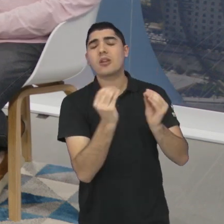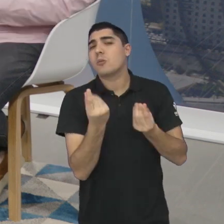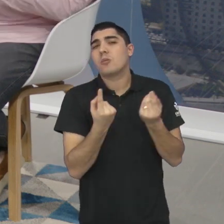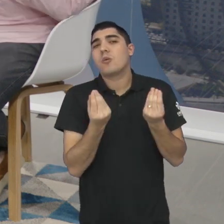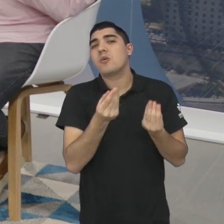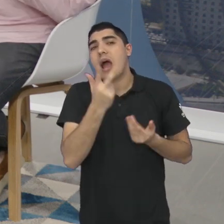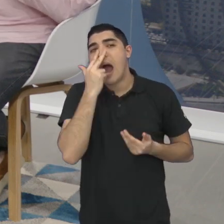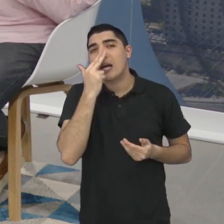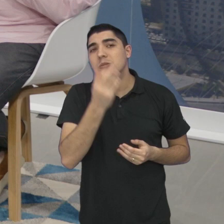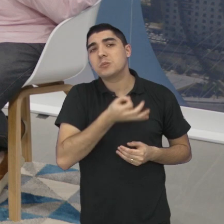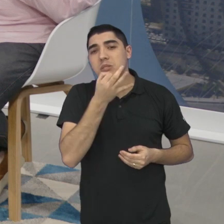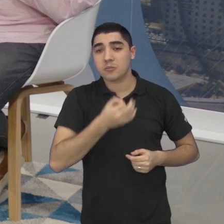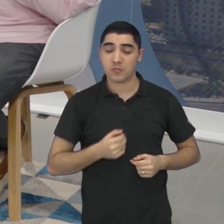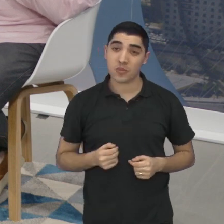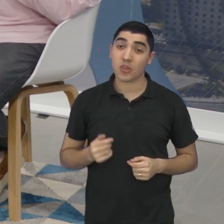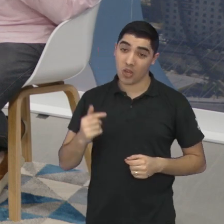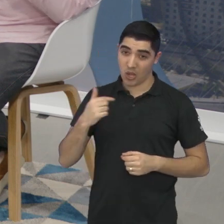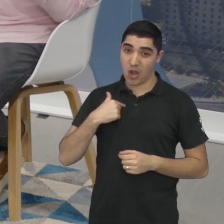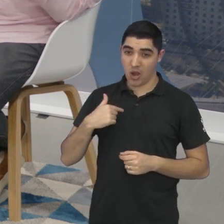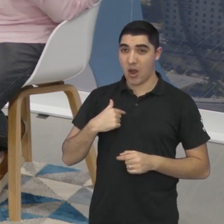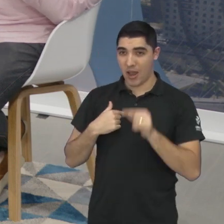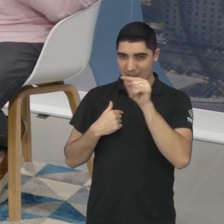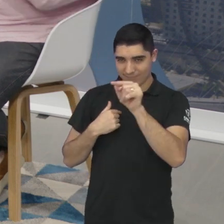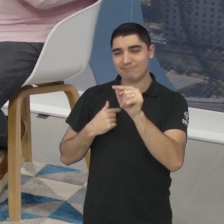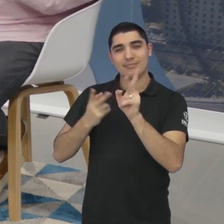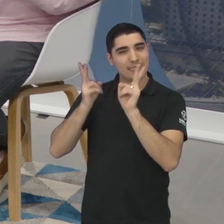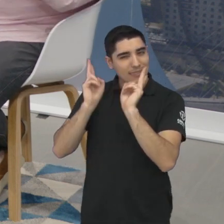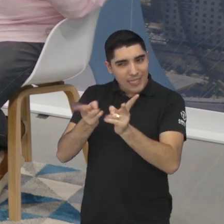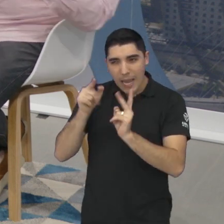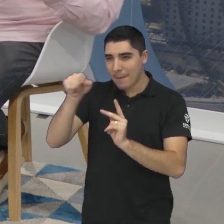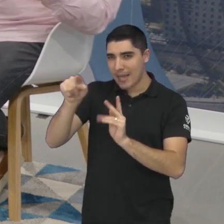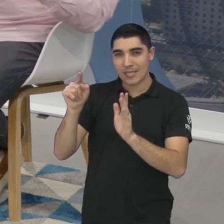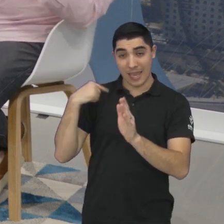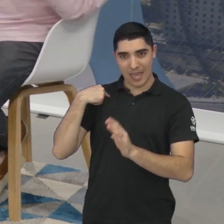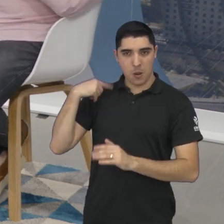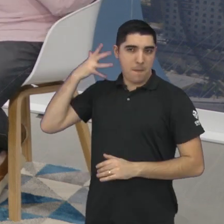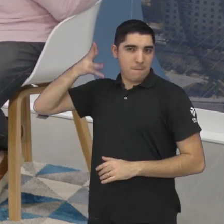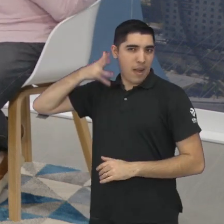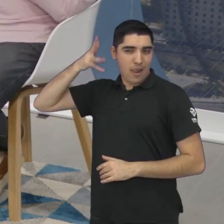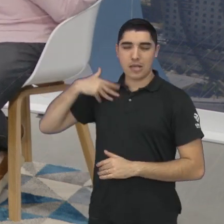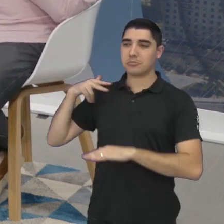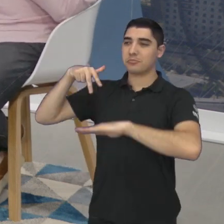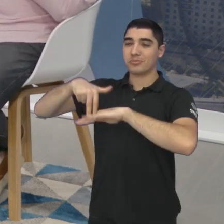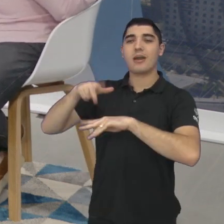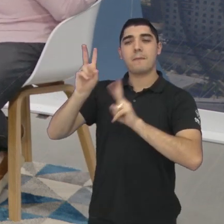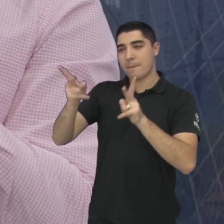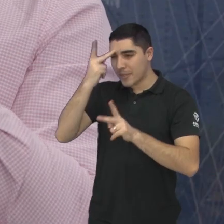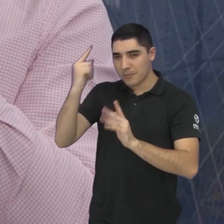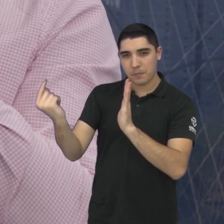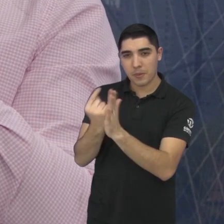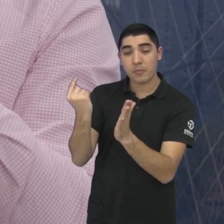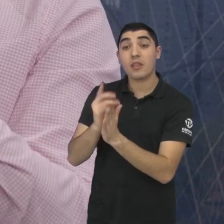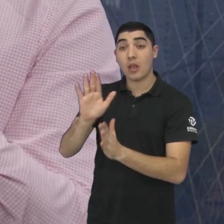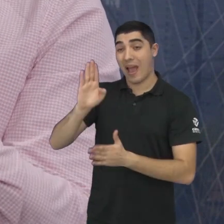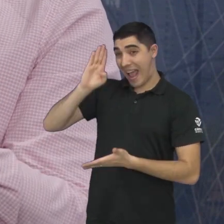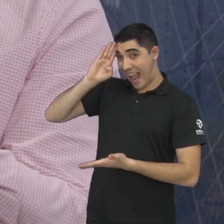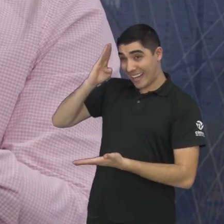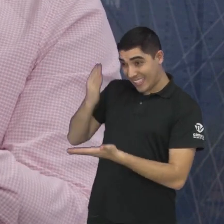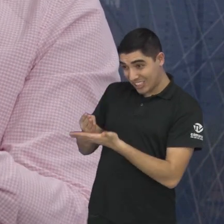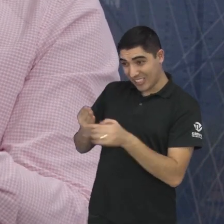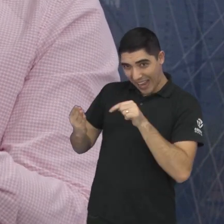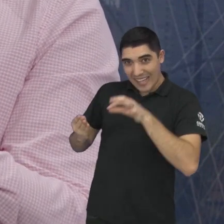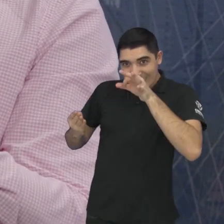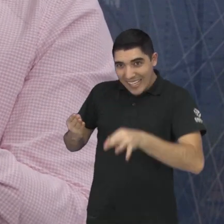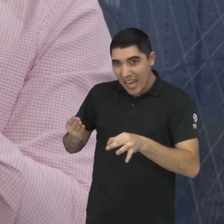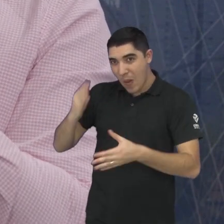Eu costumo responder essa pergunta. Normalmente eu faço a palestra, chega exatamente desse jeito, dessa forma. Então eu falo que acreditar não é um verbo